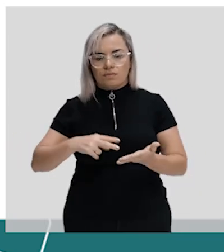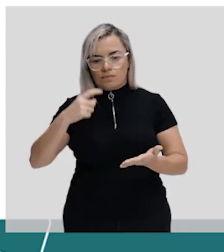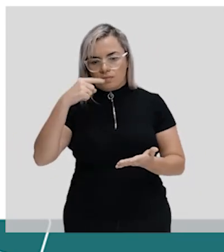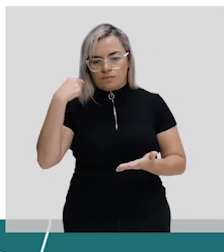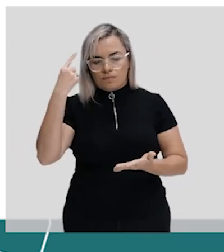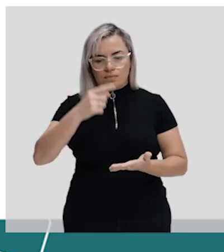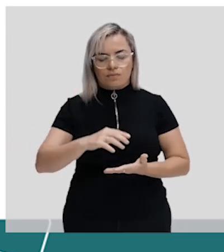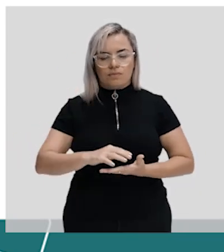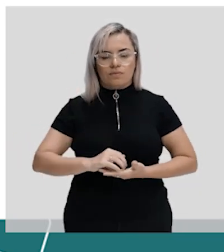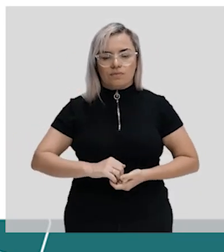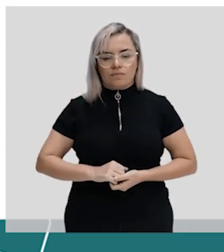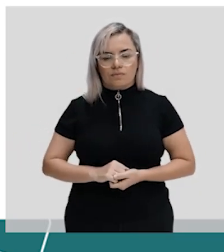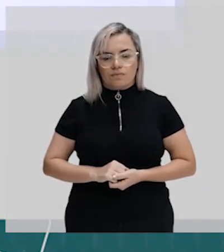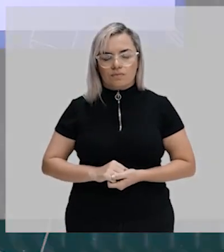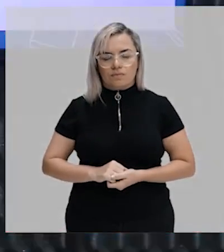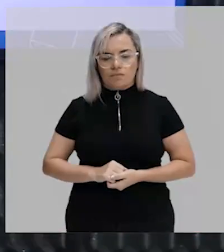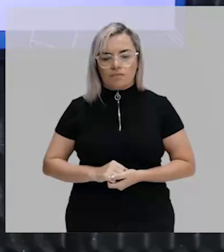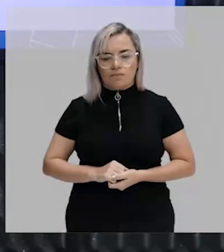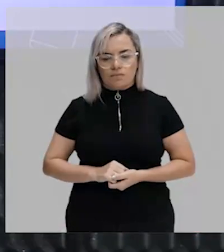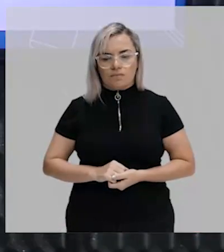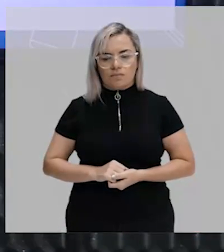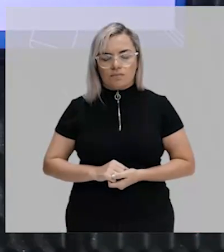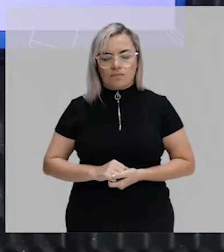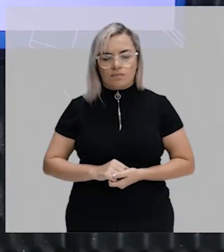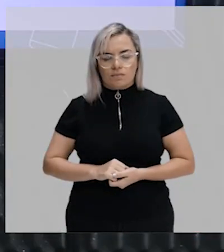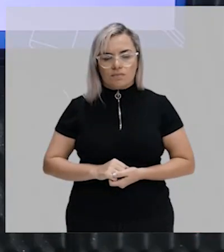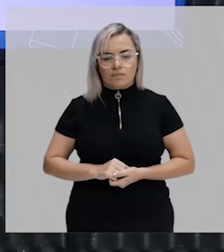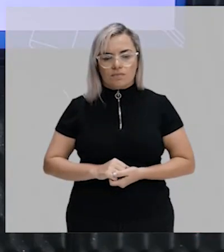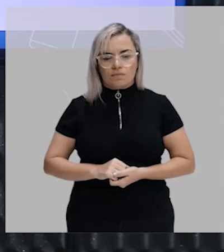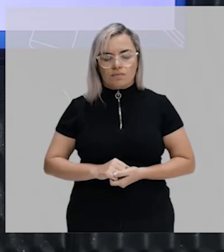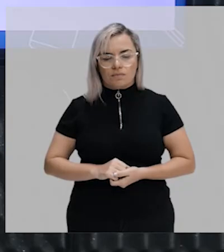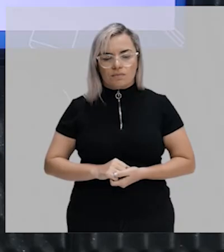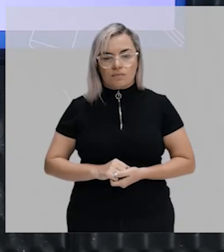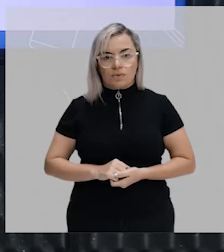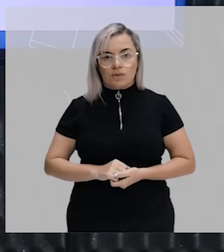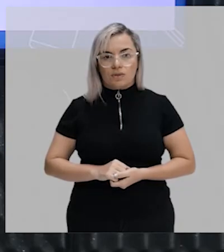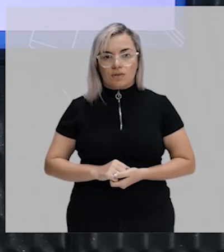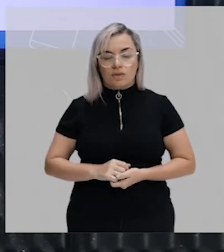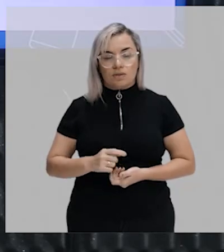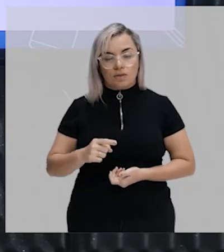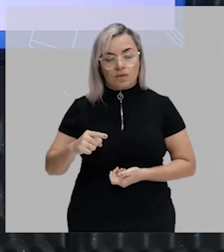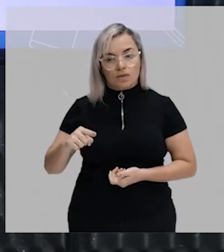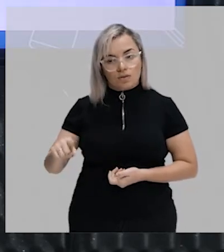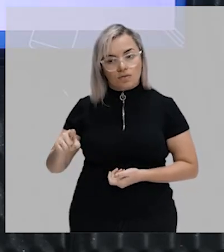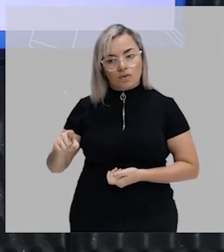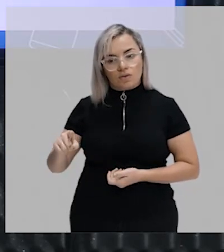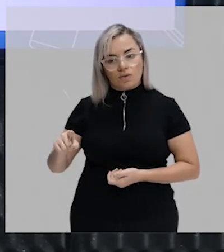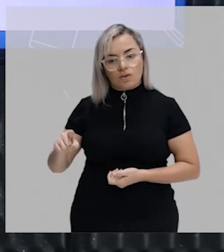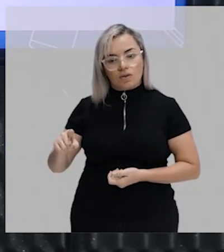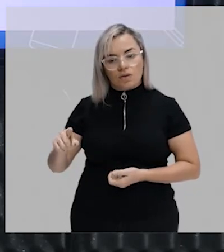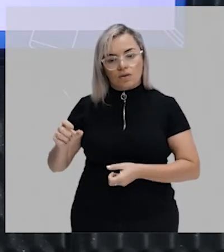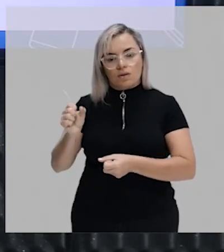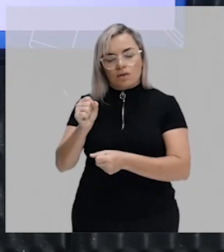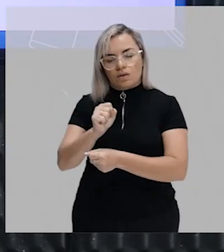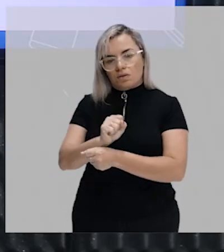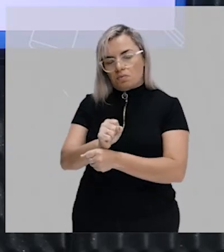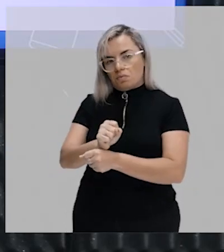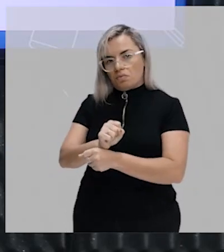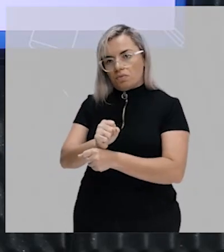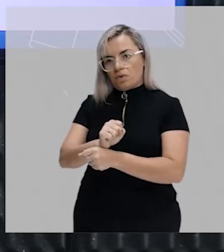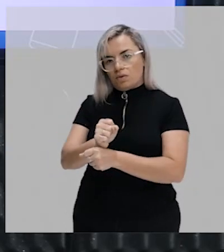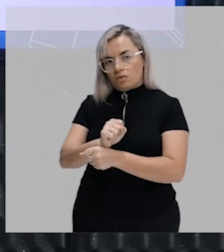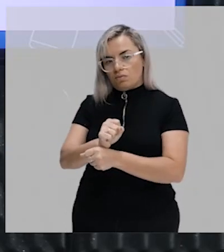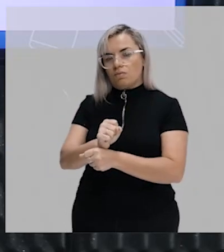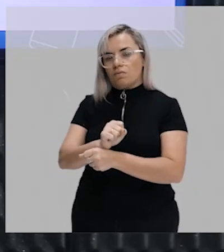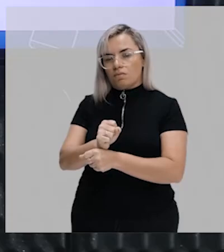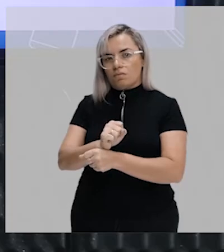cuidado, não habrias sofrido el acidente. Então, se você conduzisse com cuidado, se você, provavelmente aqui está